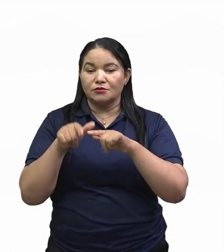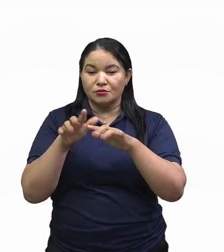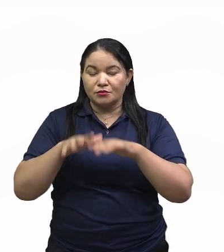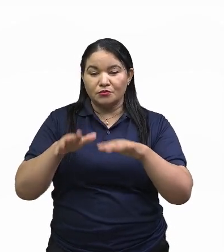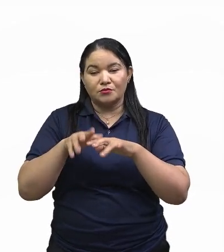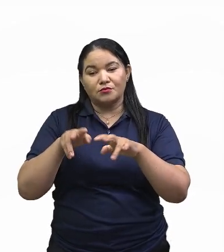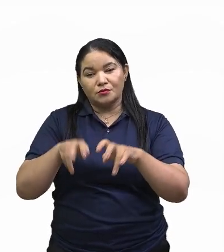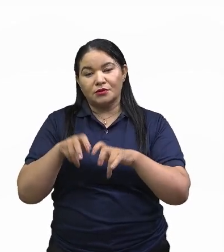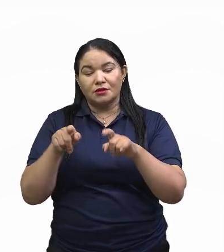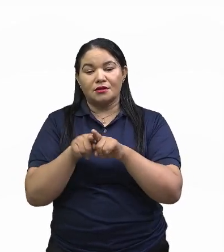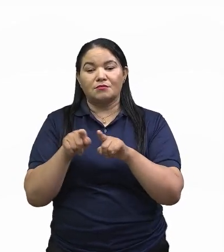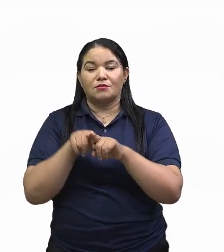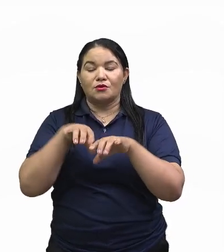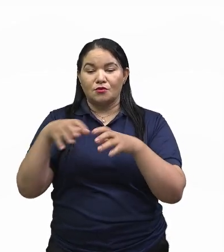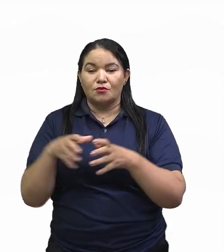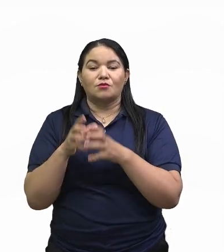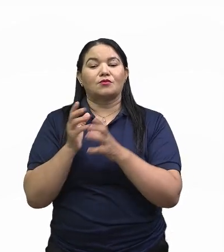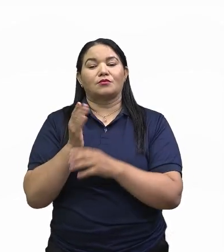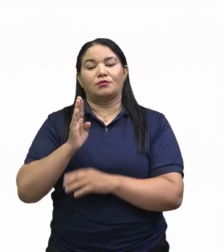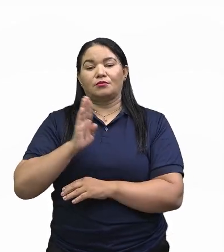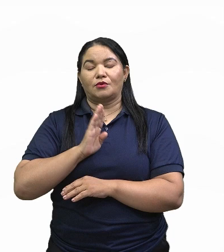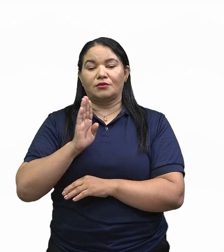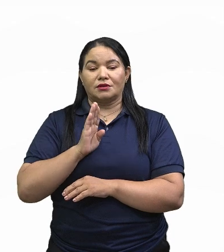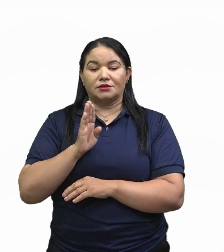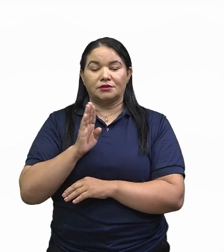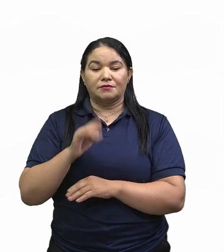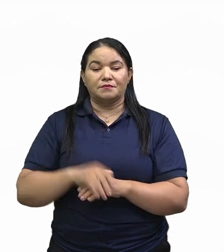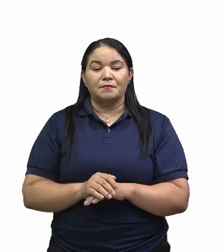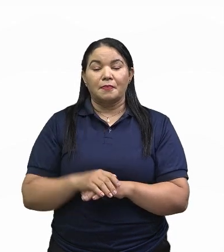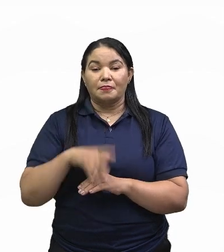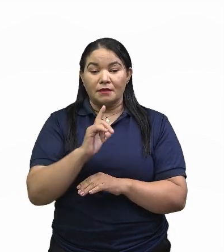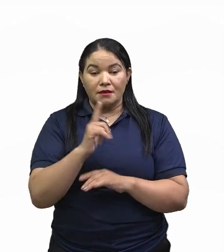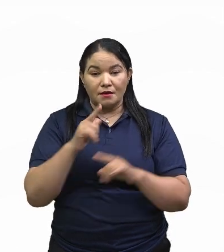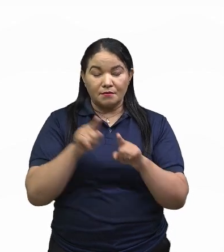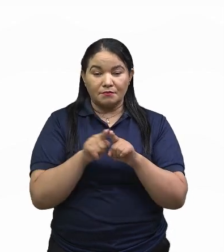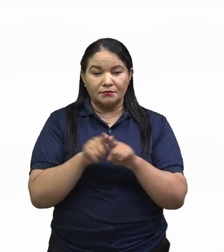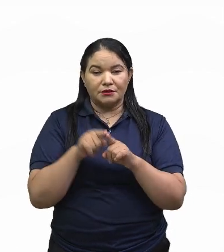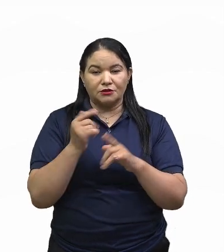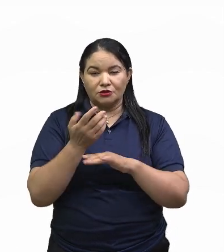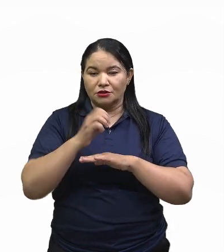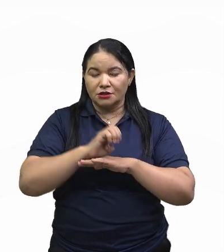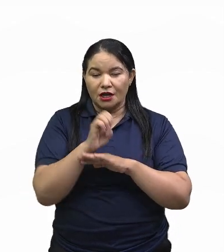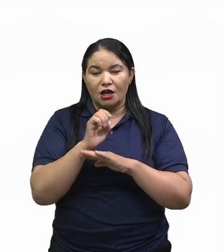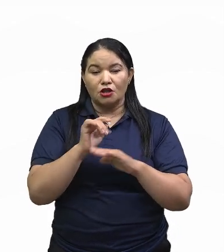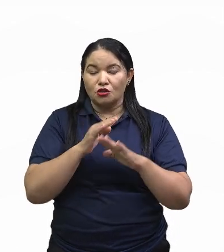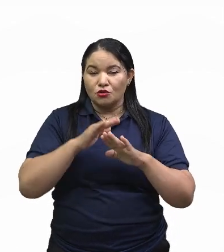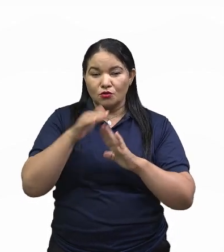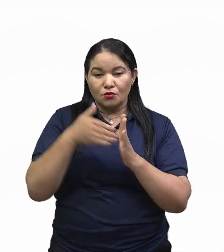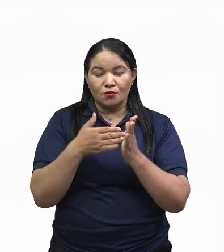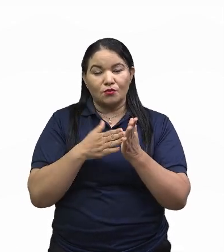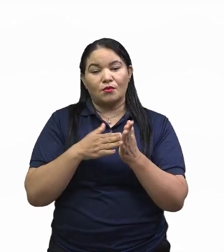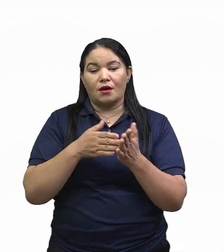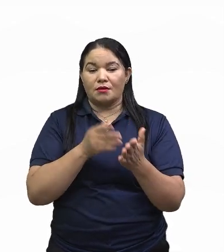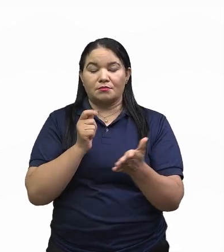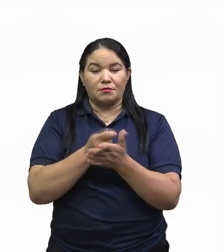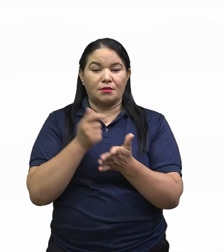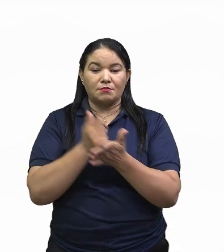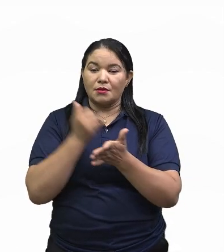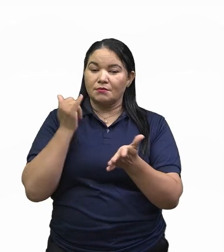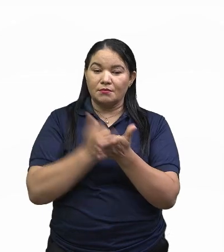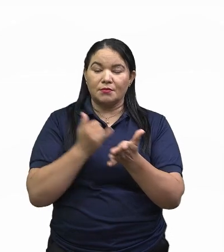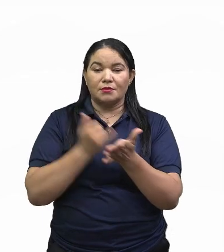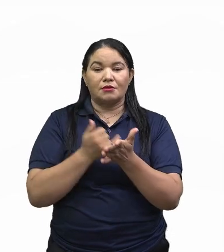e a burguesia. O terceiro estado, ele arcava com toda a carga tributária da